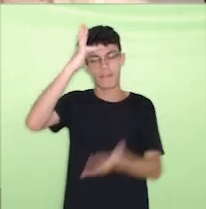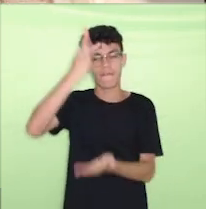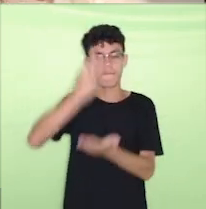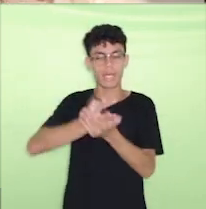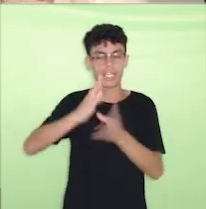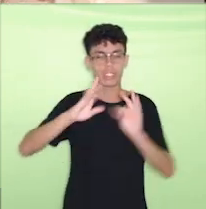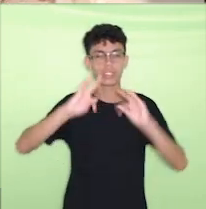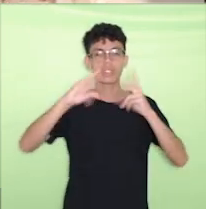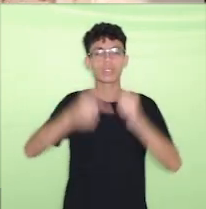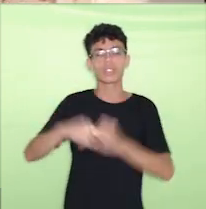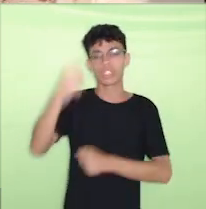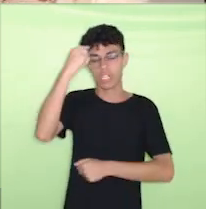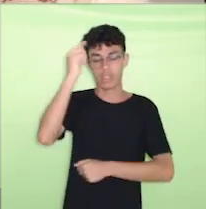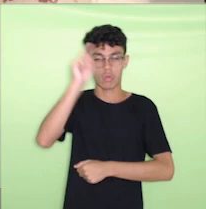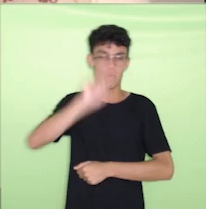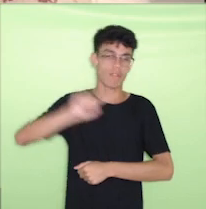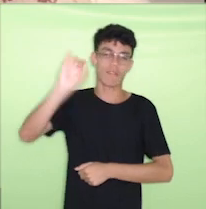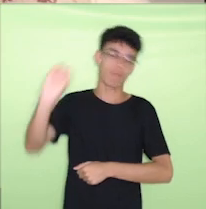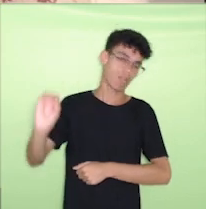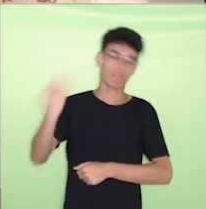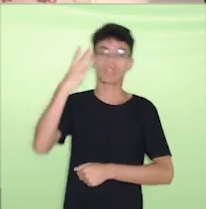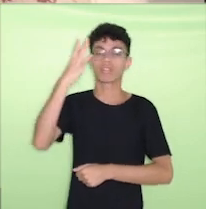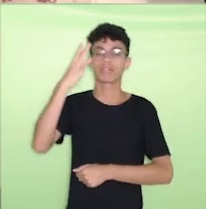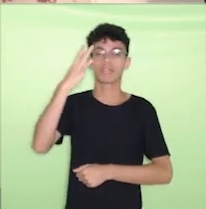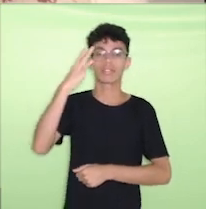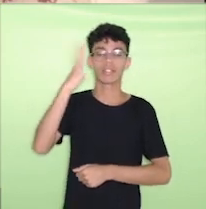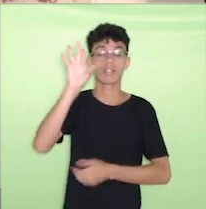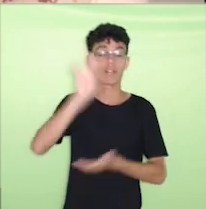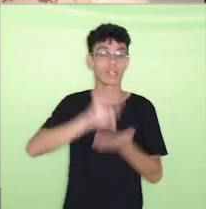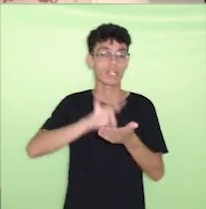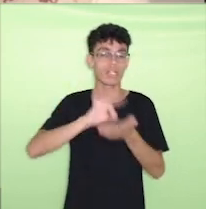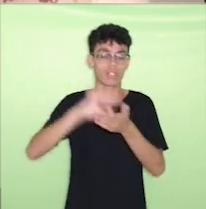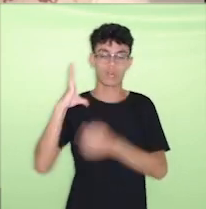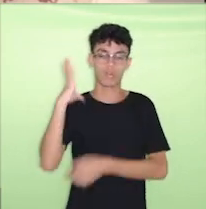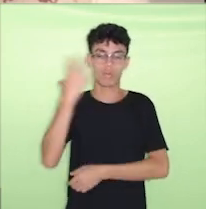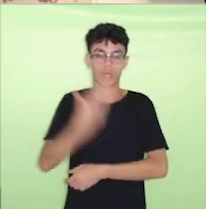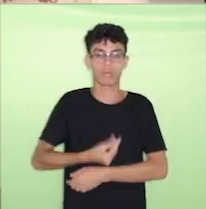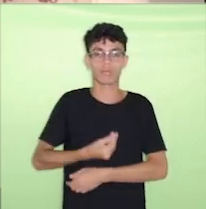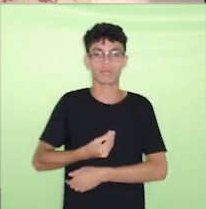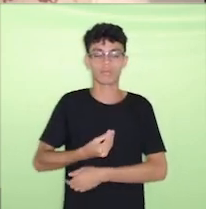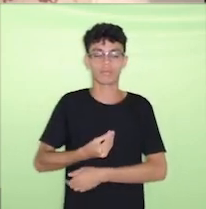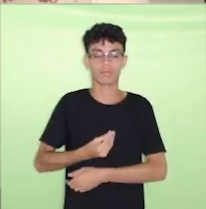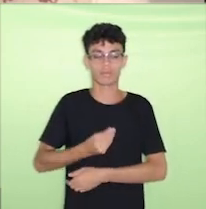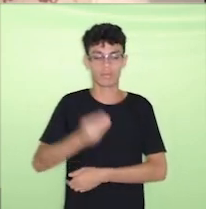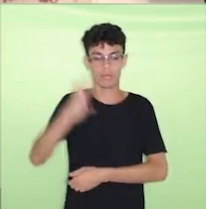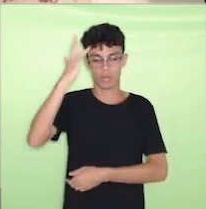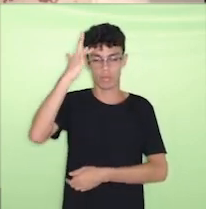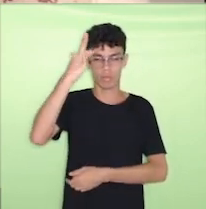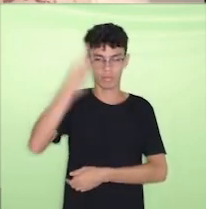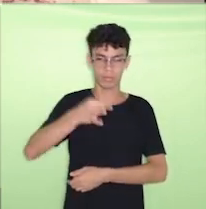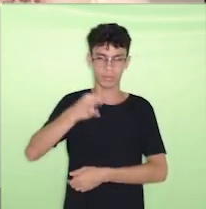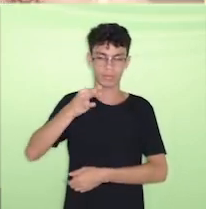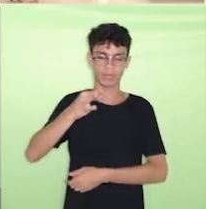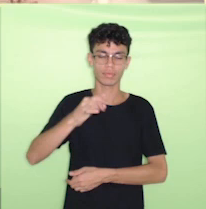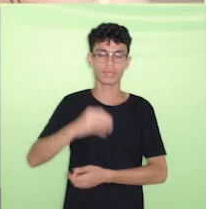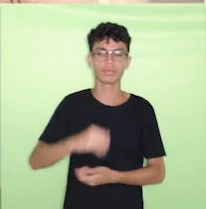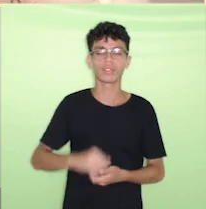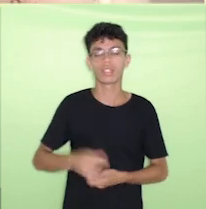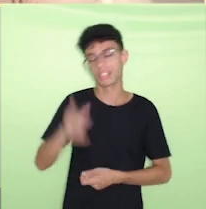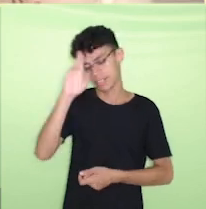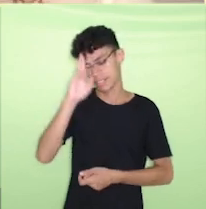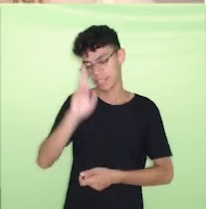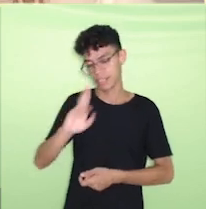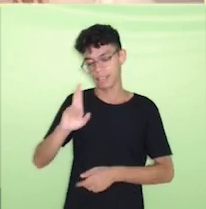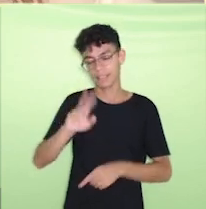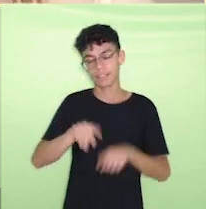as dúvidas tornar-se-ão verdades também no seu espírito. Entendeu? Monsenhor,